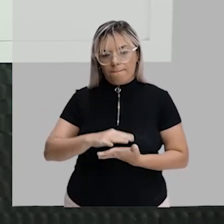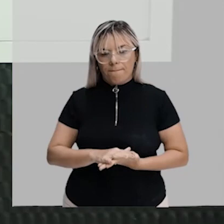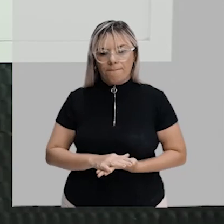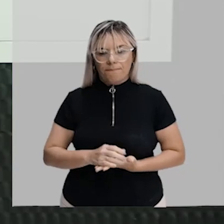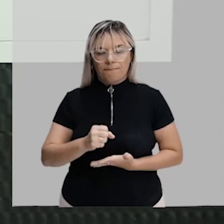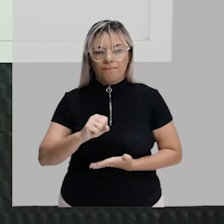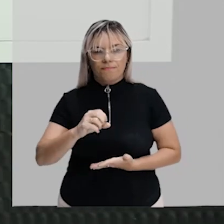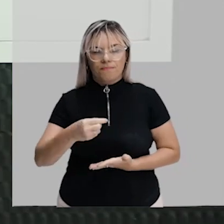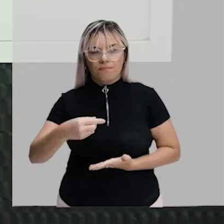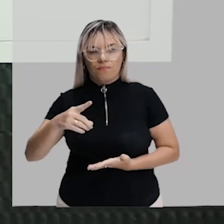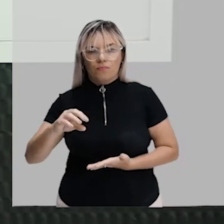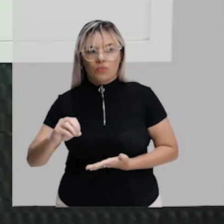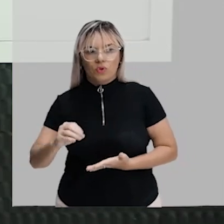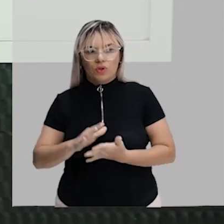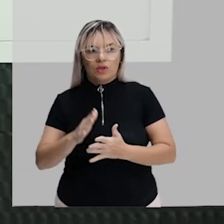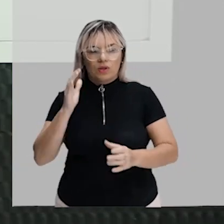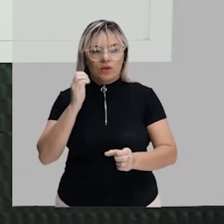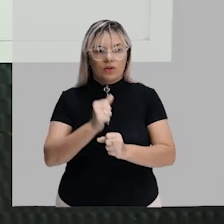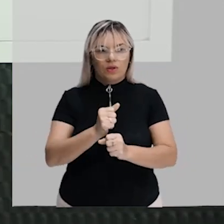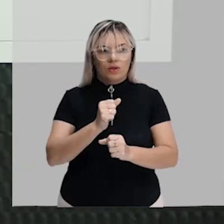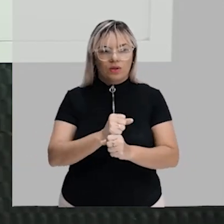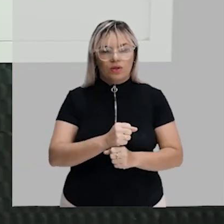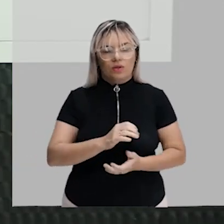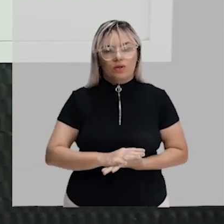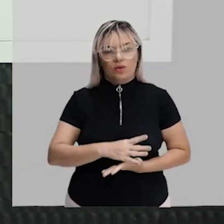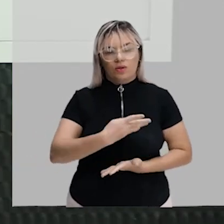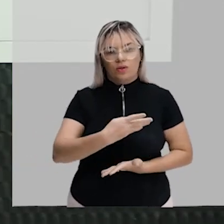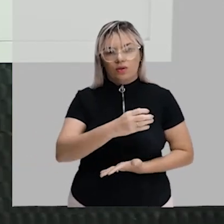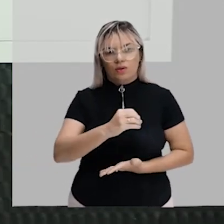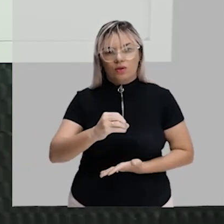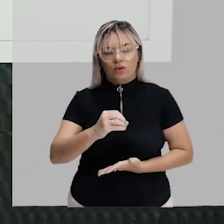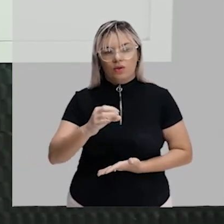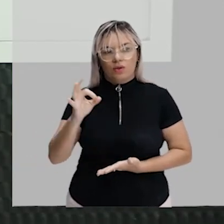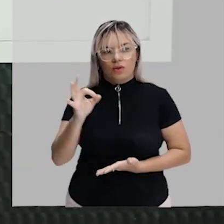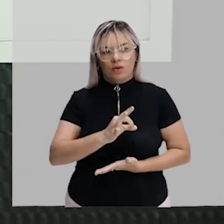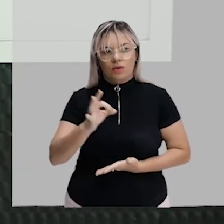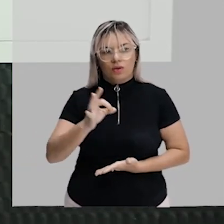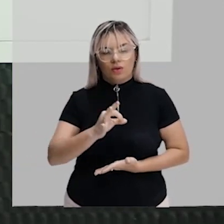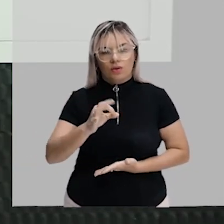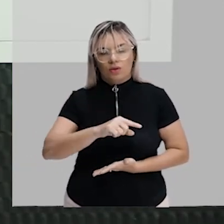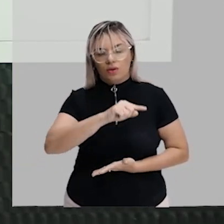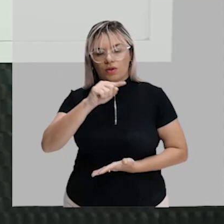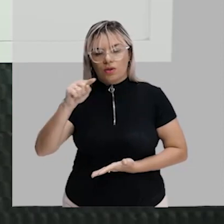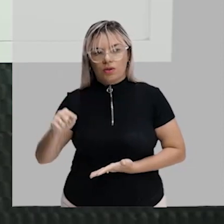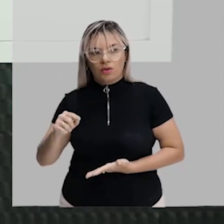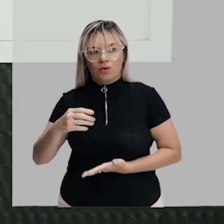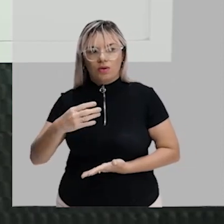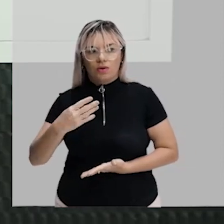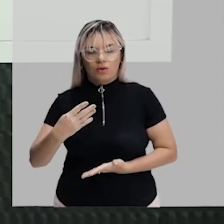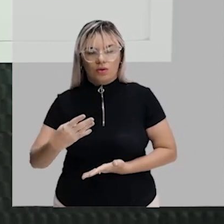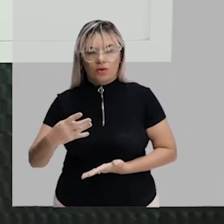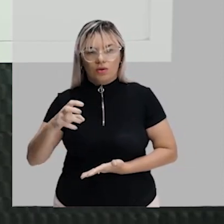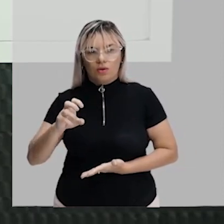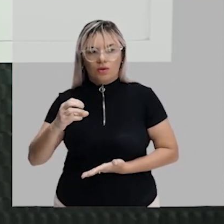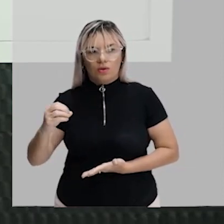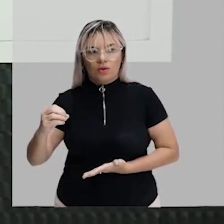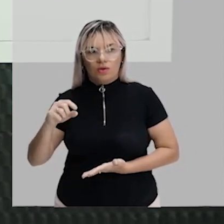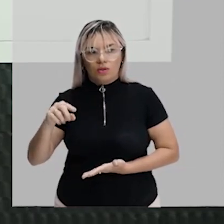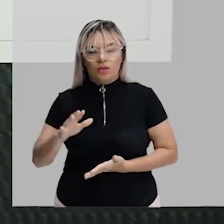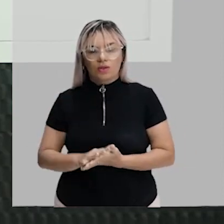No caso aqui, calcular quanto é os 40% de 450, que dá 180